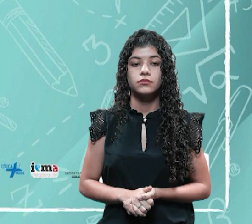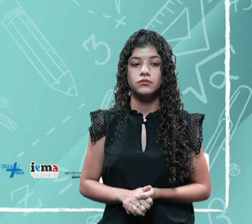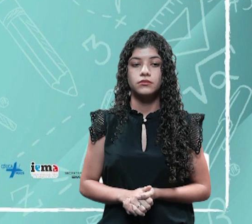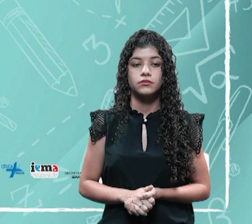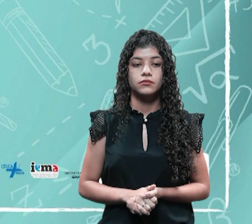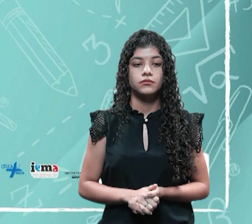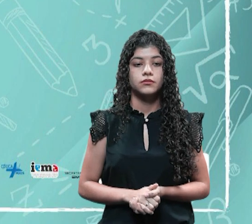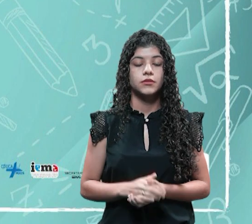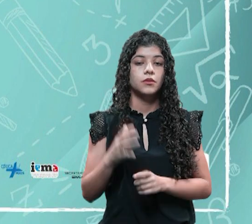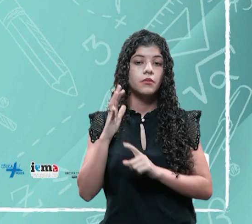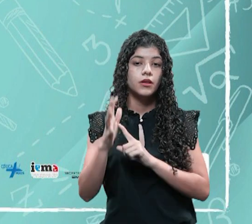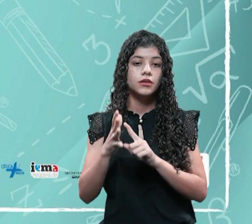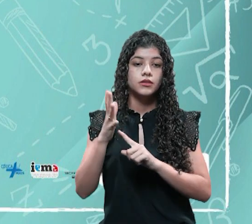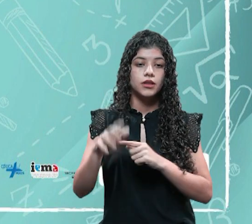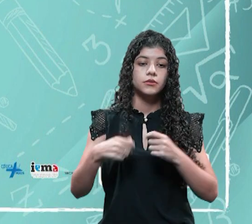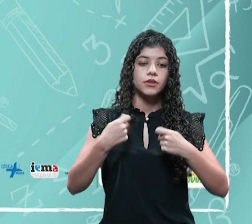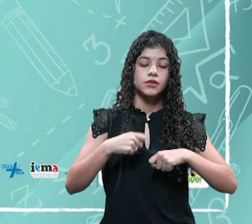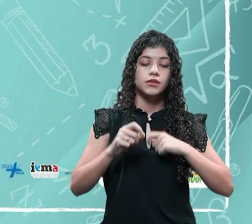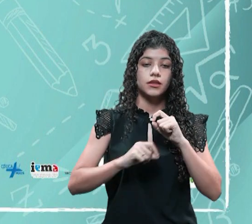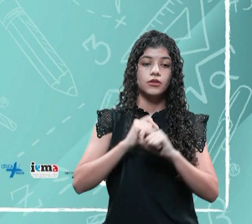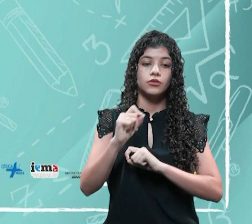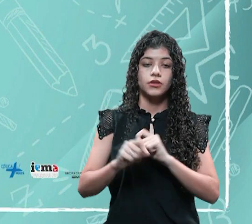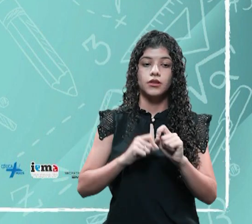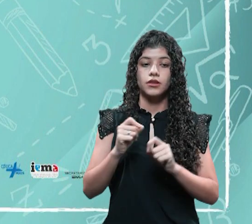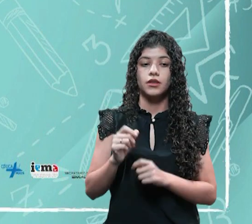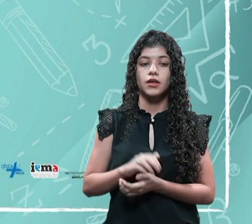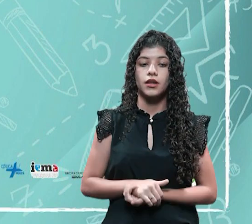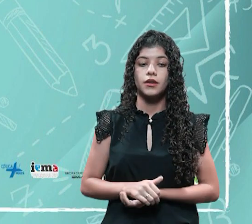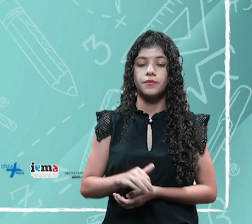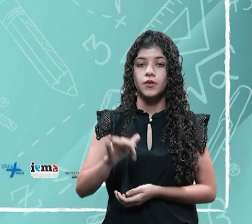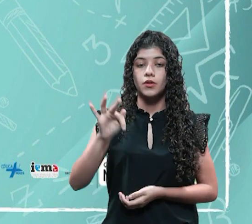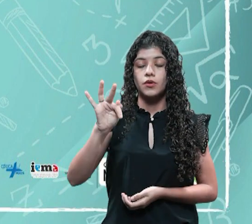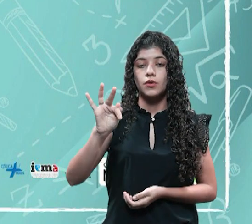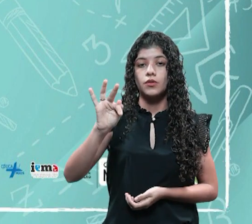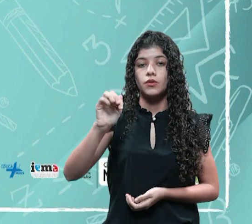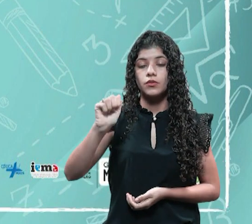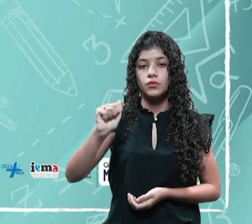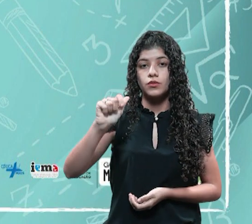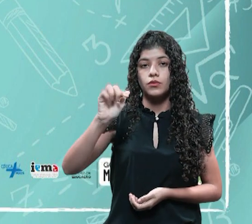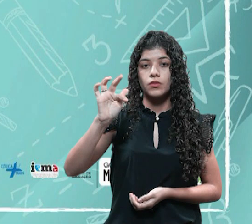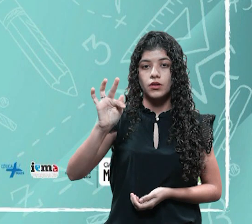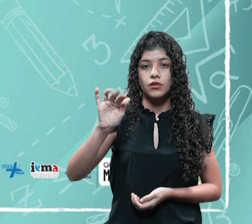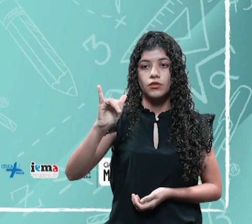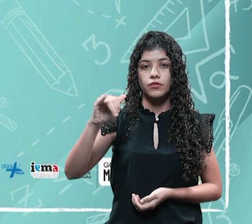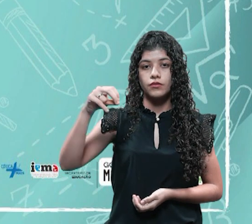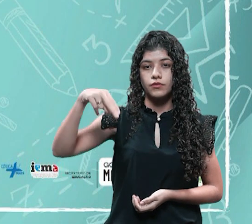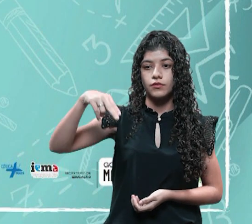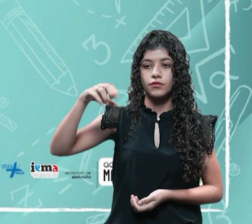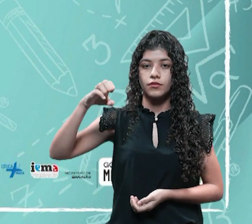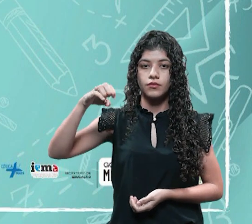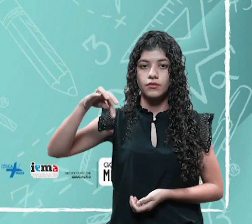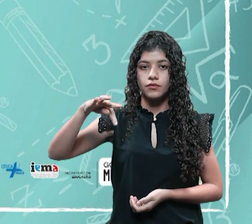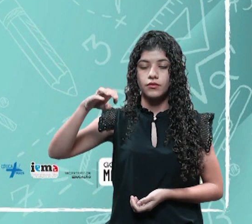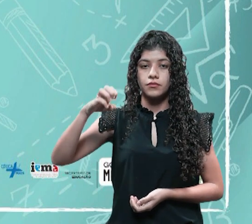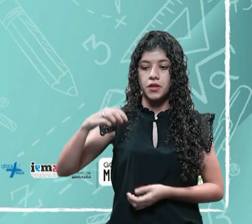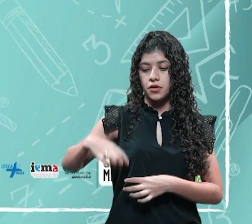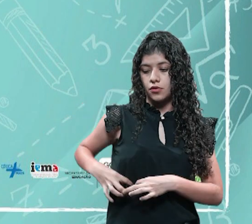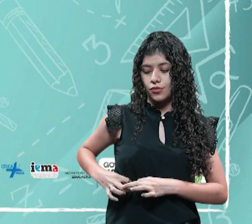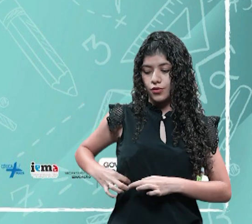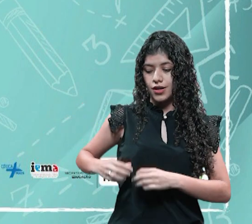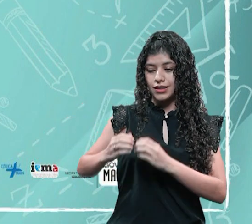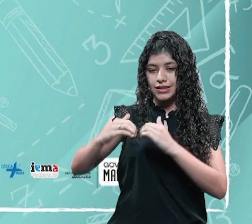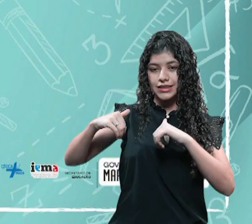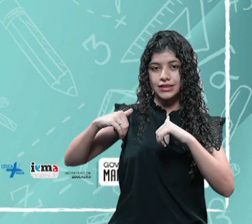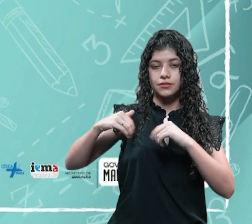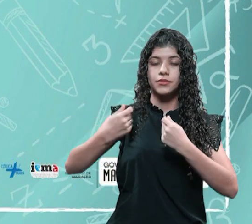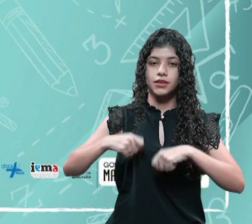taxinhas. Se um palestrante precisar de um alfinete para uma camisa que rasgou, por exemplo, a gente precisa de